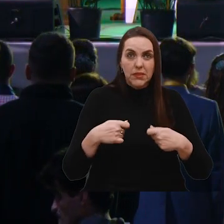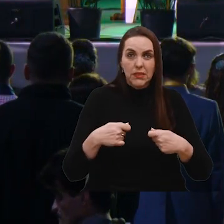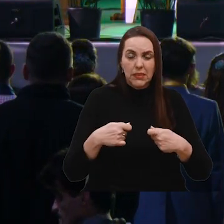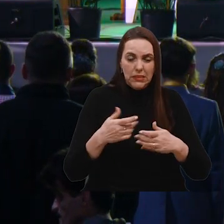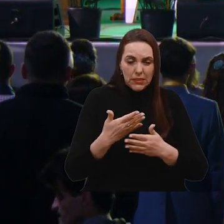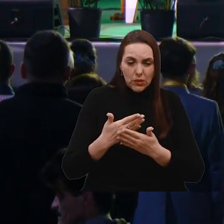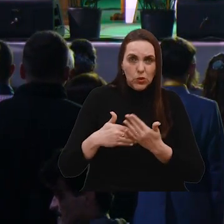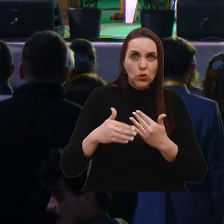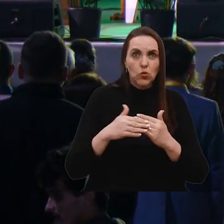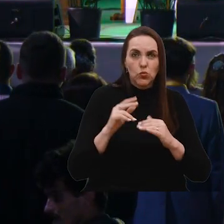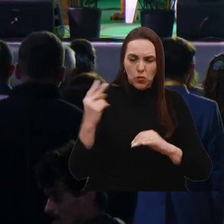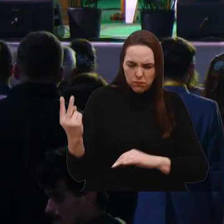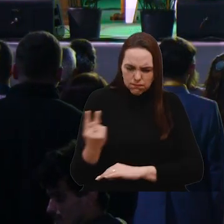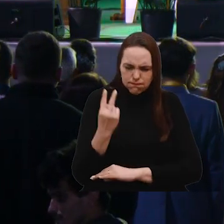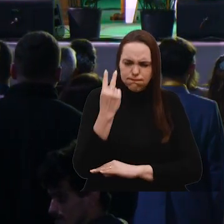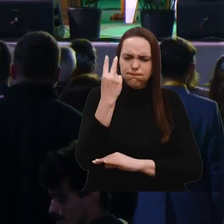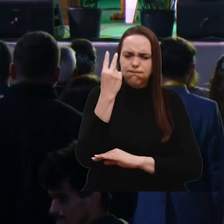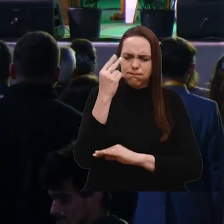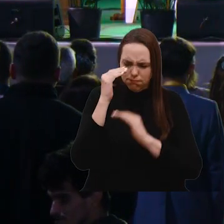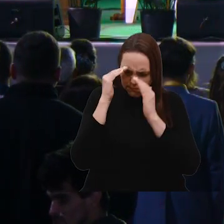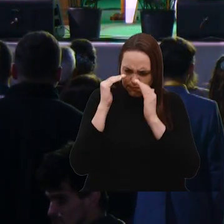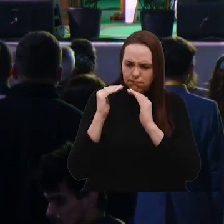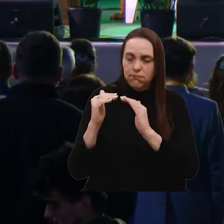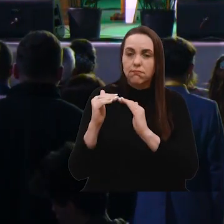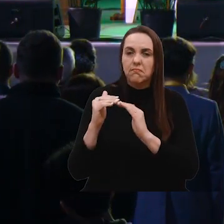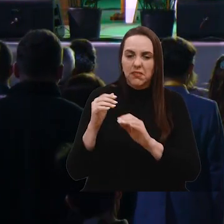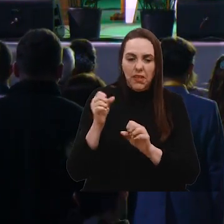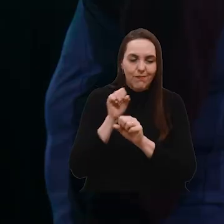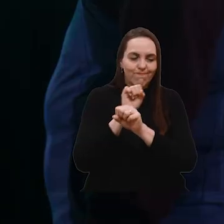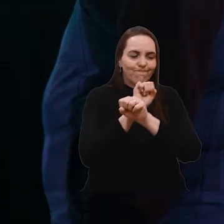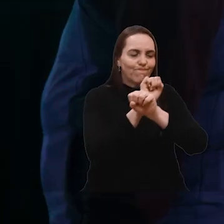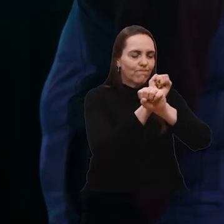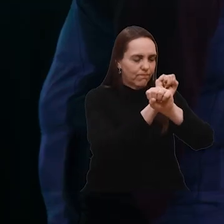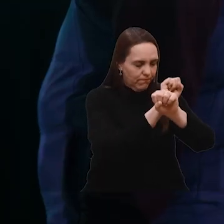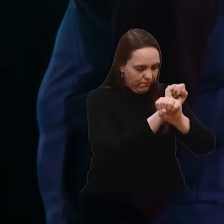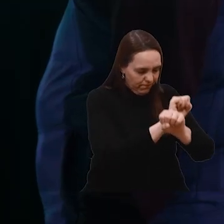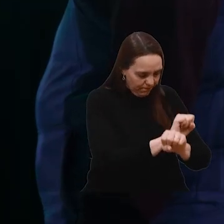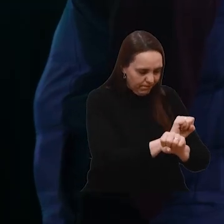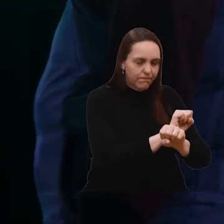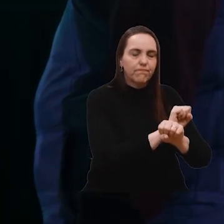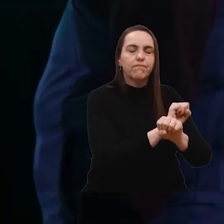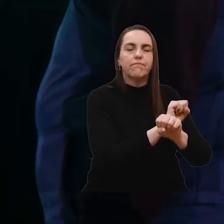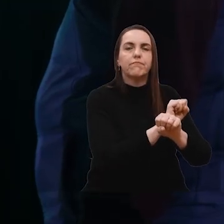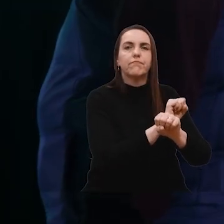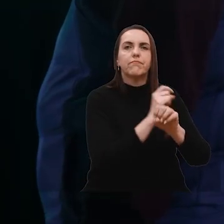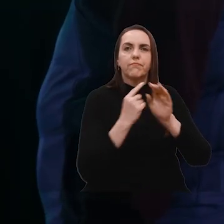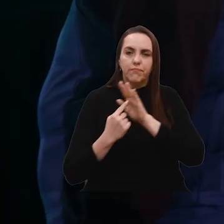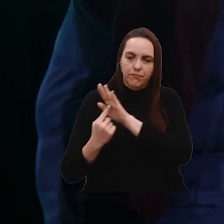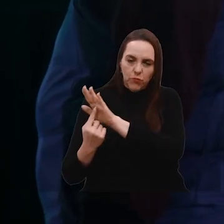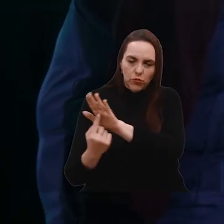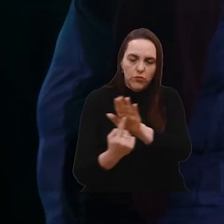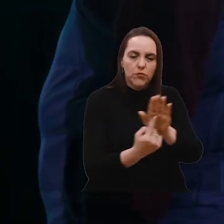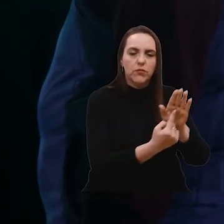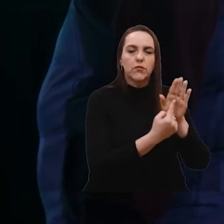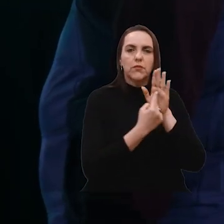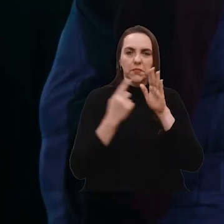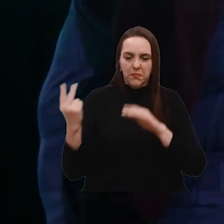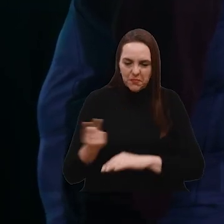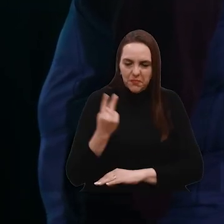bravo. Povo que não tem virtude acaba por